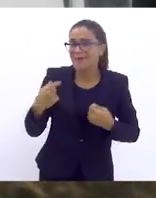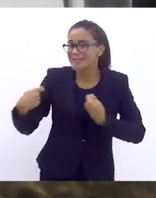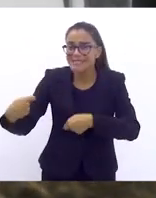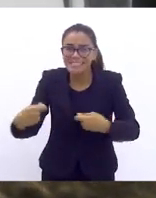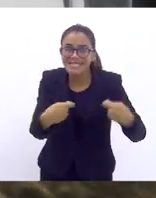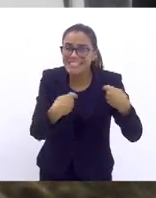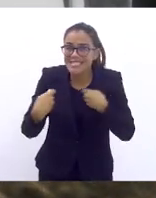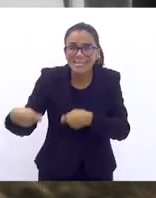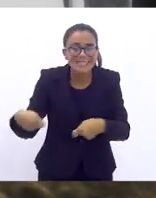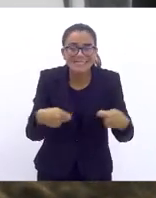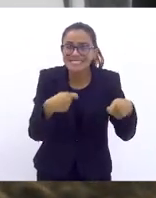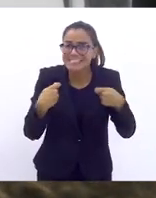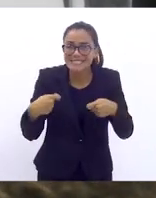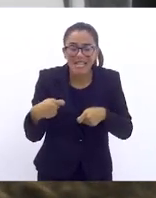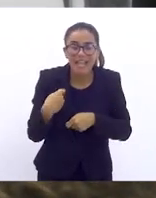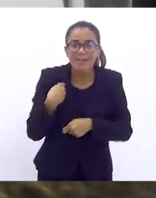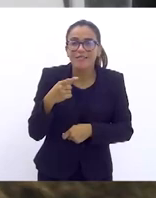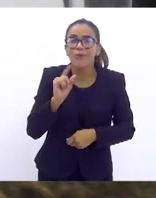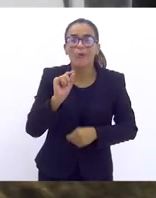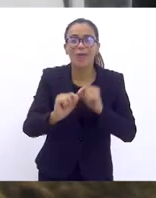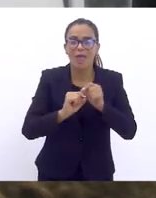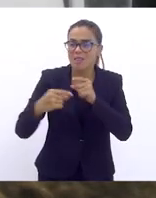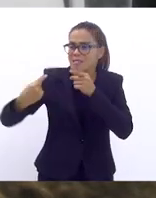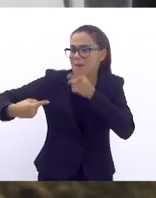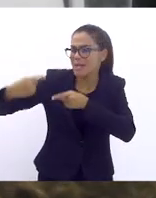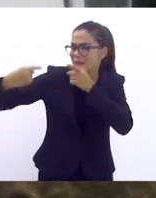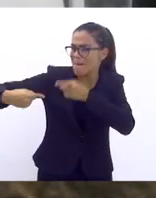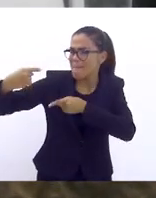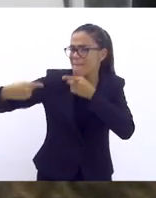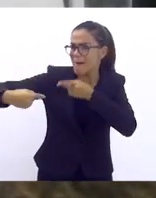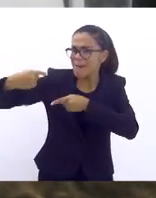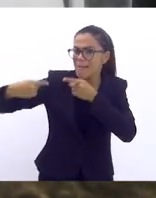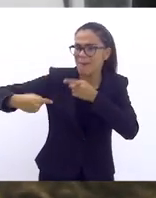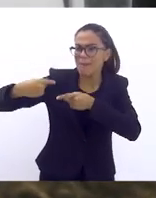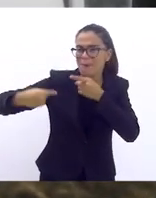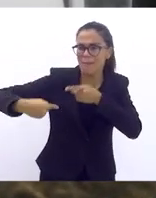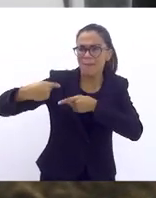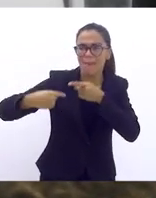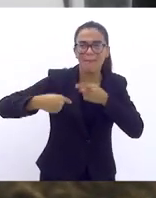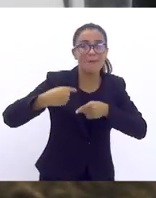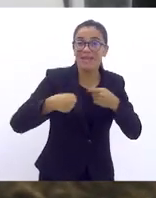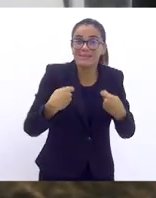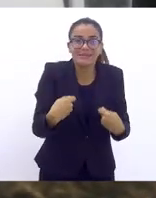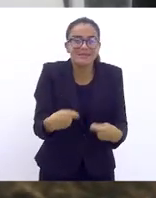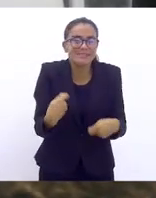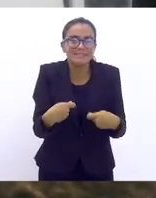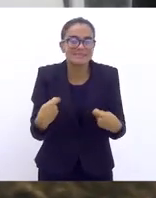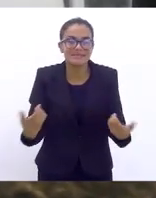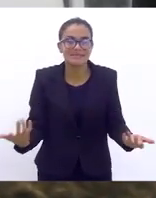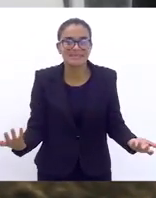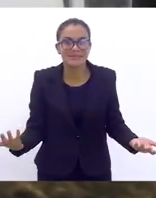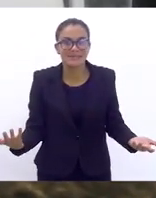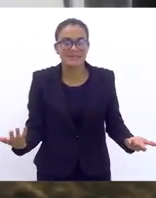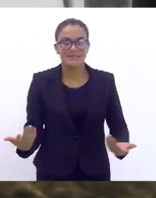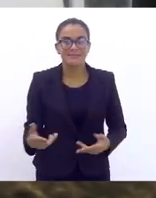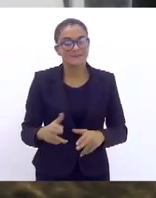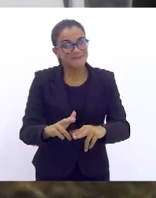necessidade de estar debatendo então é por isso